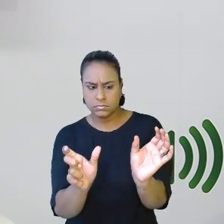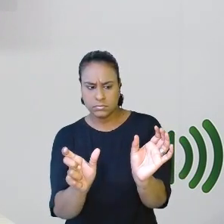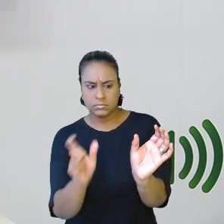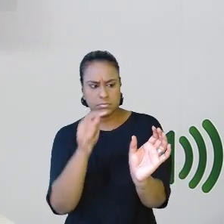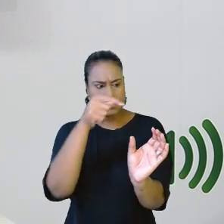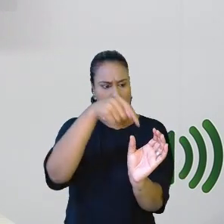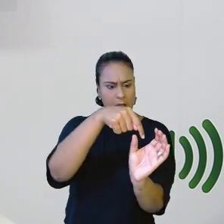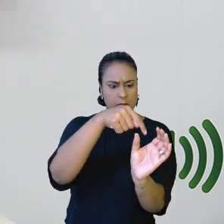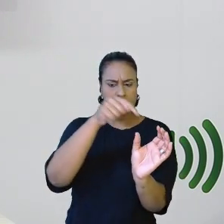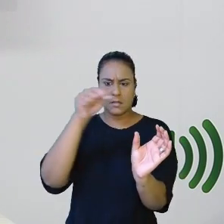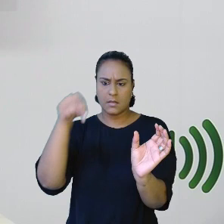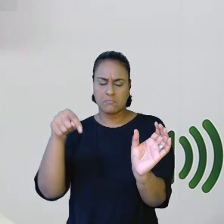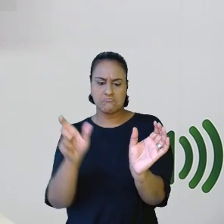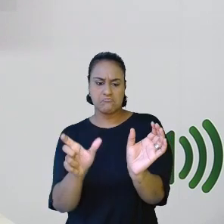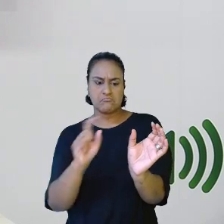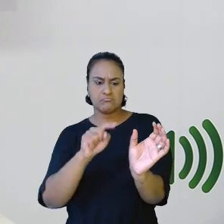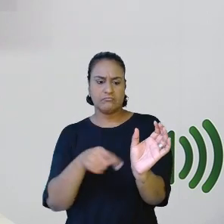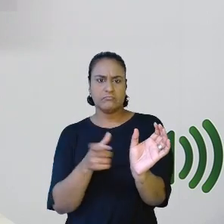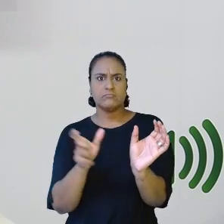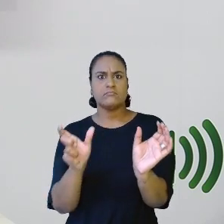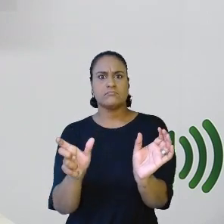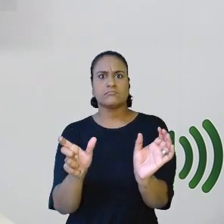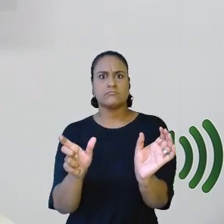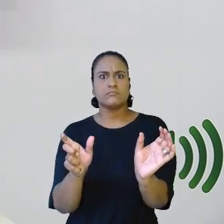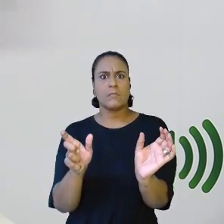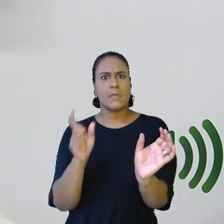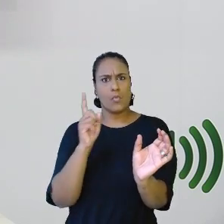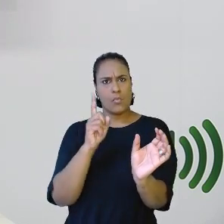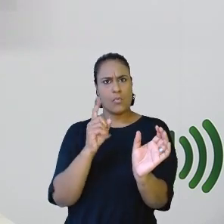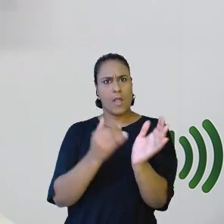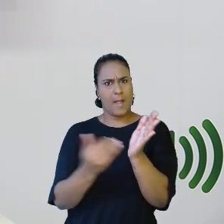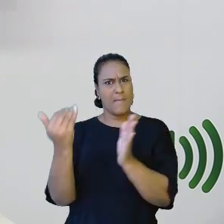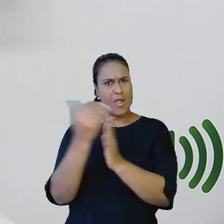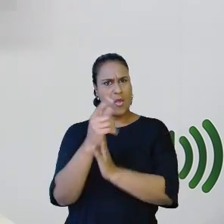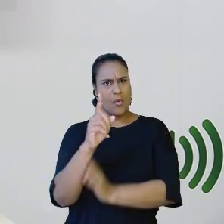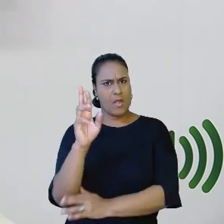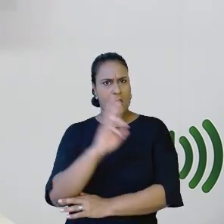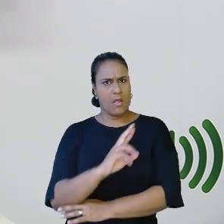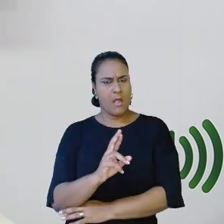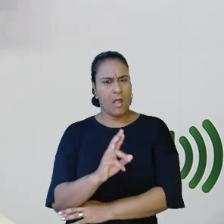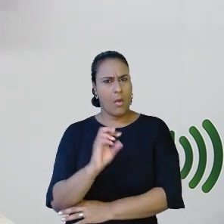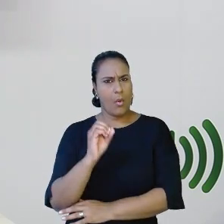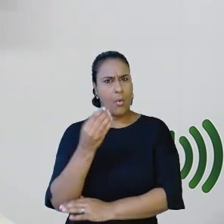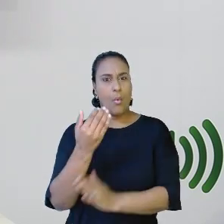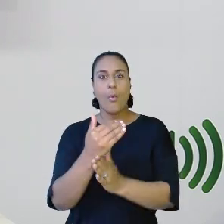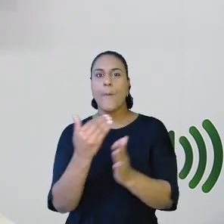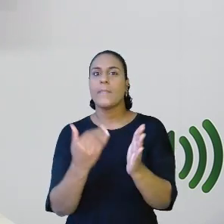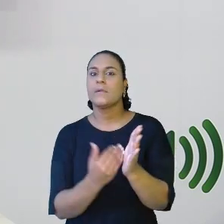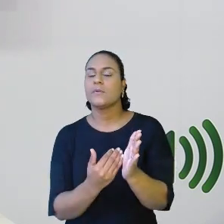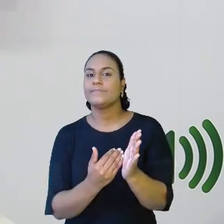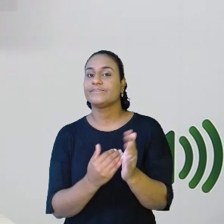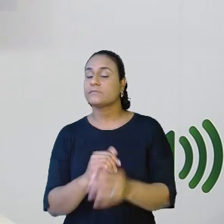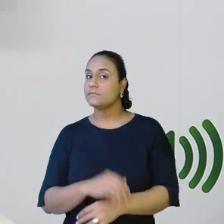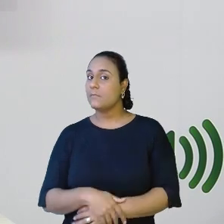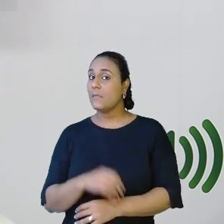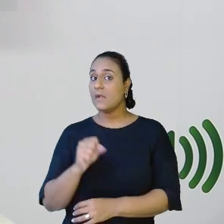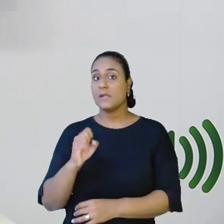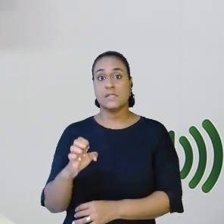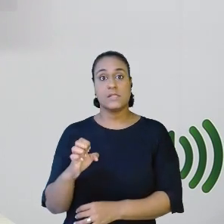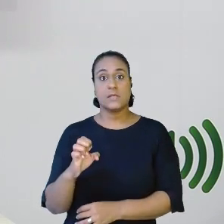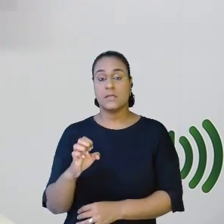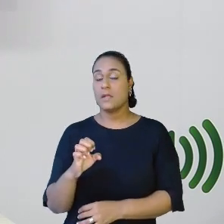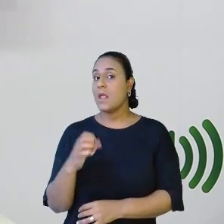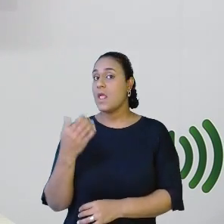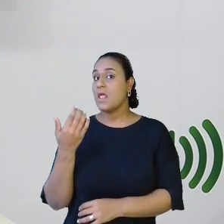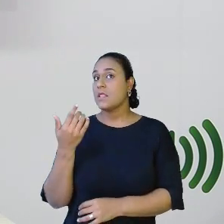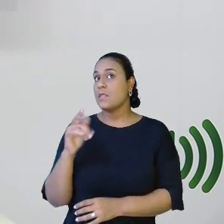que 25 centavos é R$1, é maior que R$1 ou é menor do que R$1? Se não é o inteiro, se não é